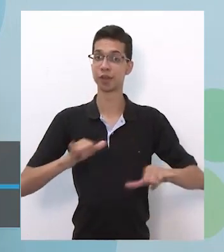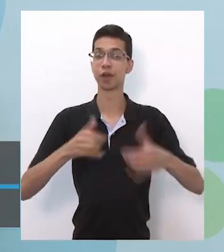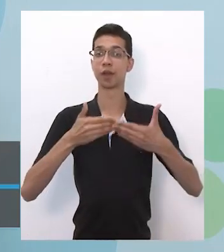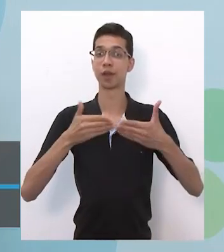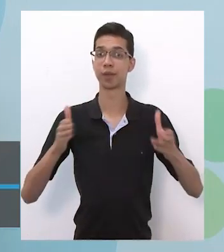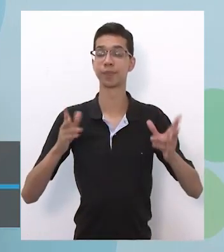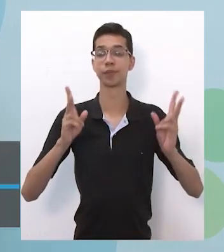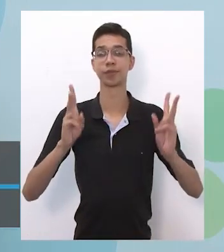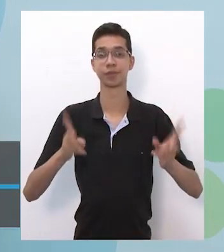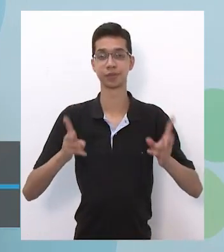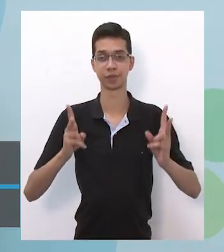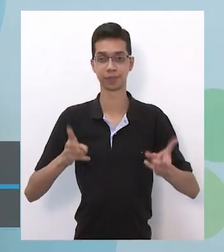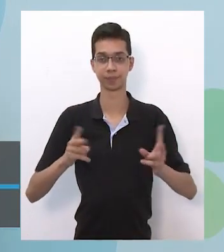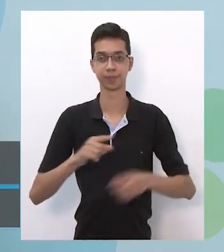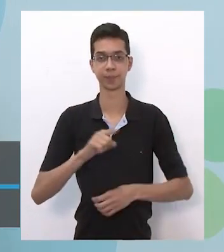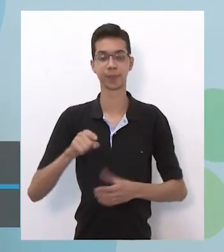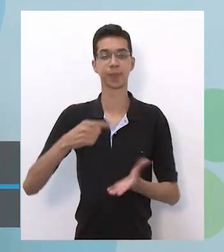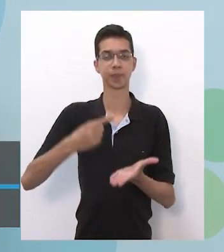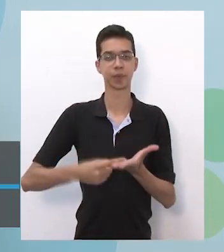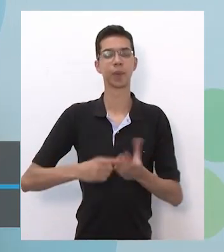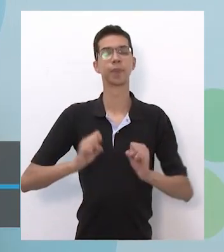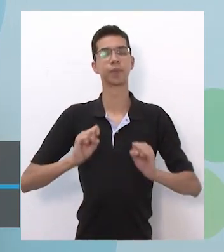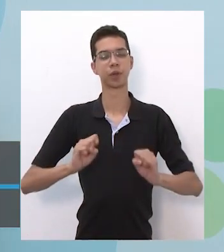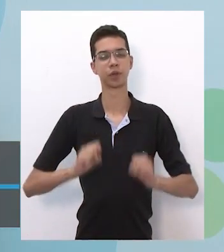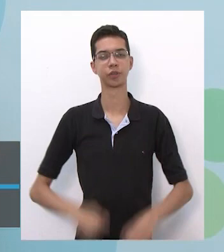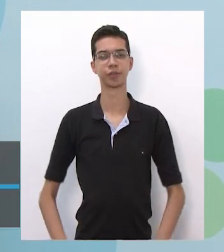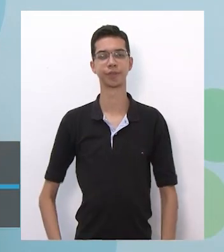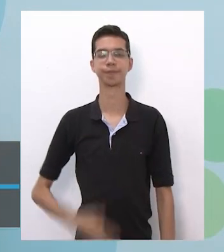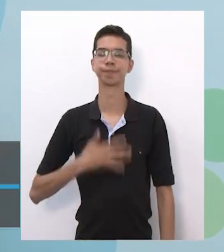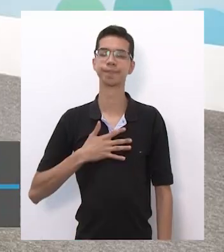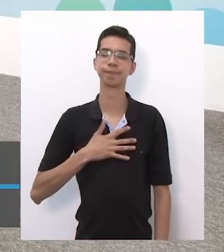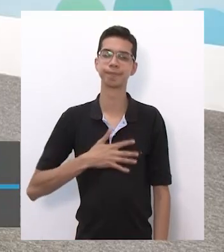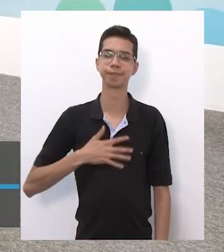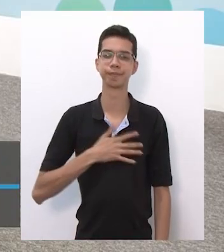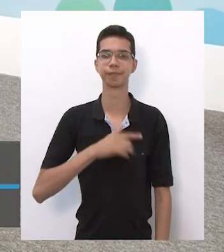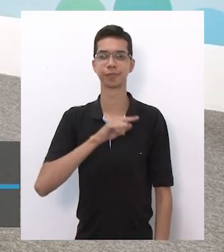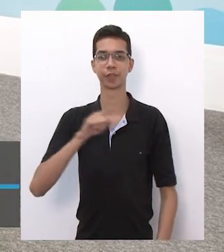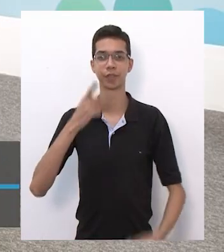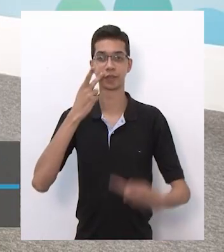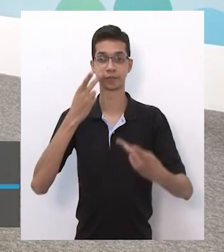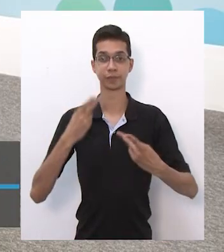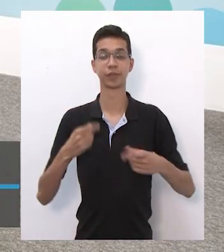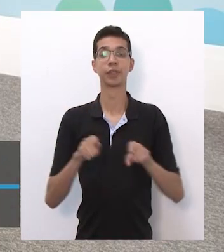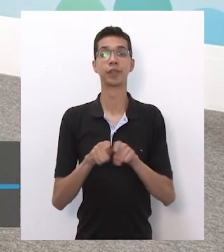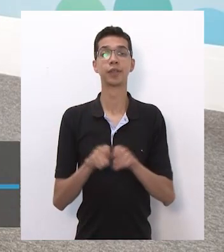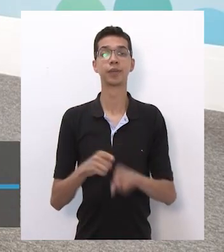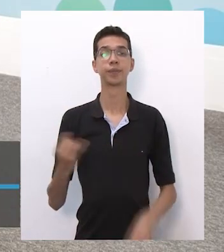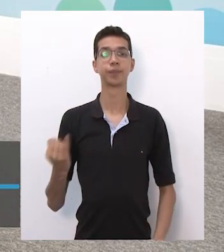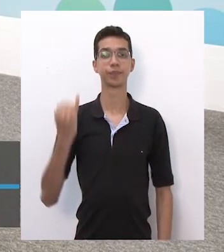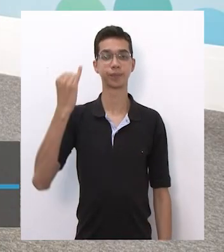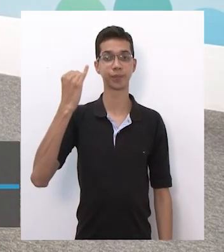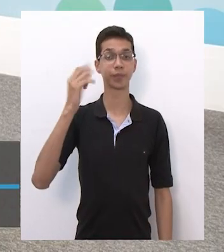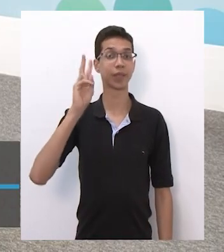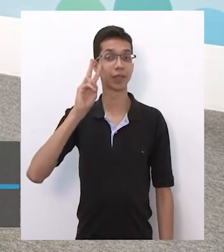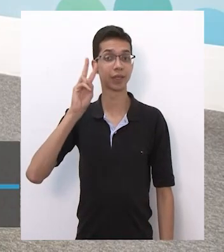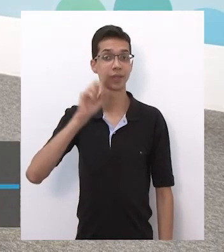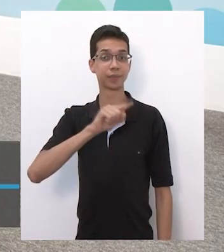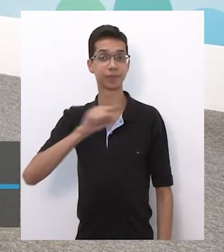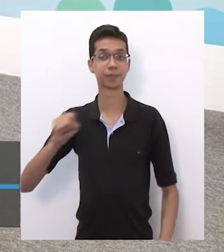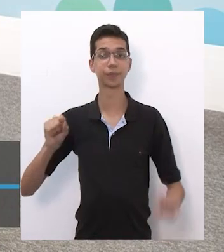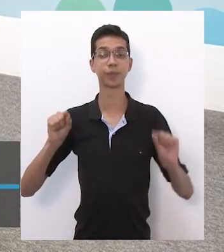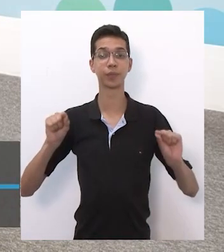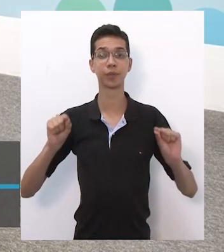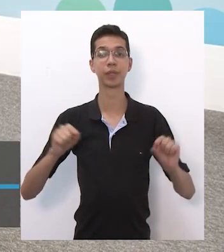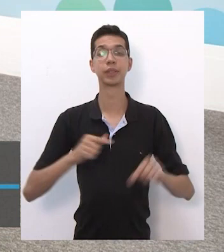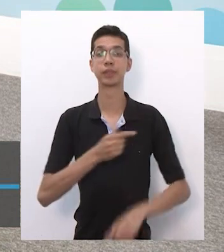funcionando, podem agendar, que vai ser um maior prazer recebê-los. E é interessante também lembrarmos que tem um programa que o CIEBP faz toda